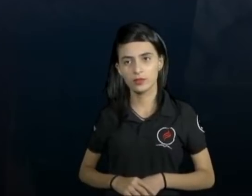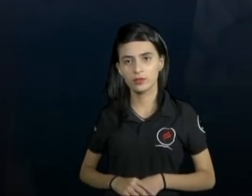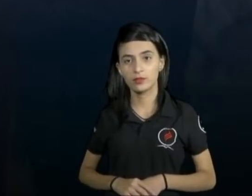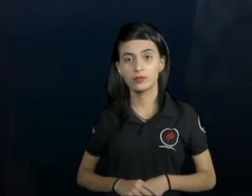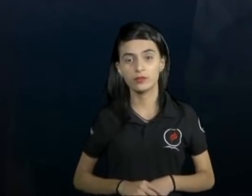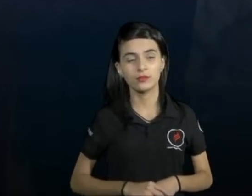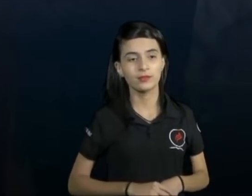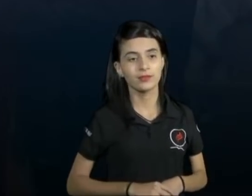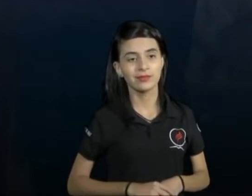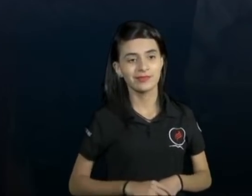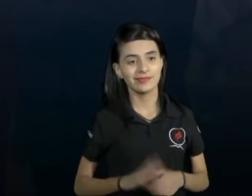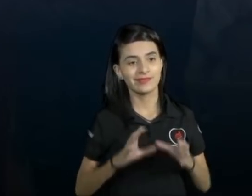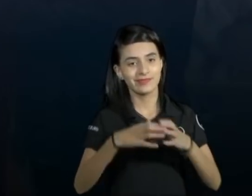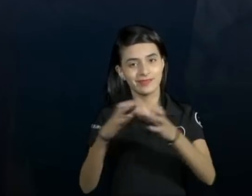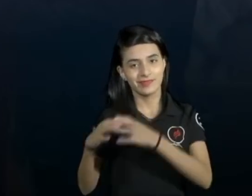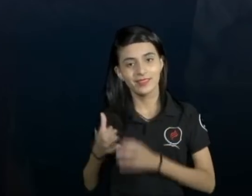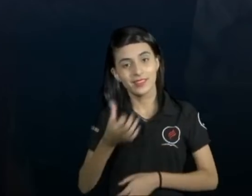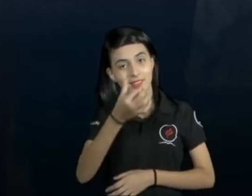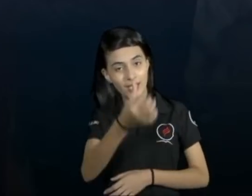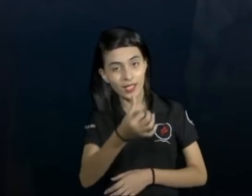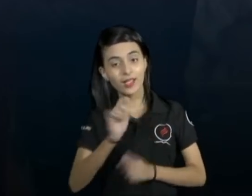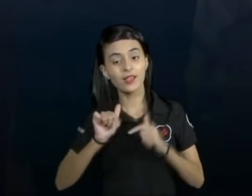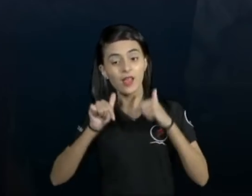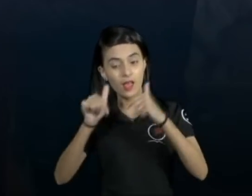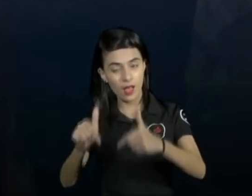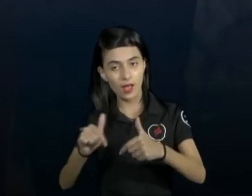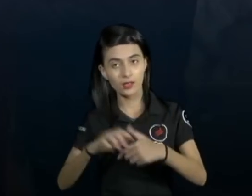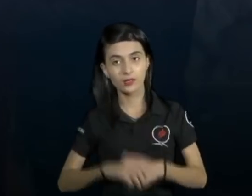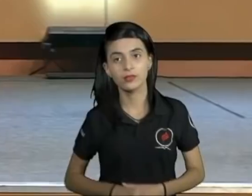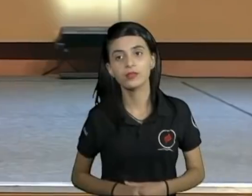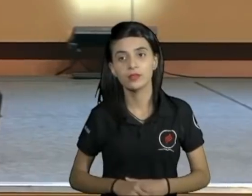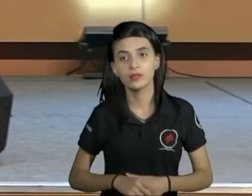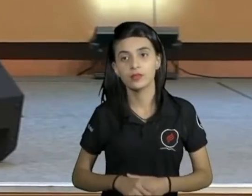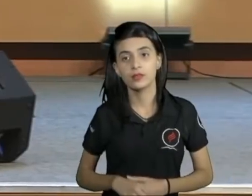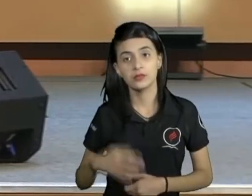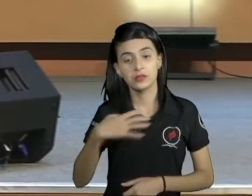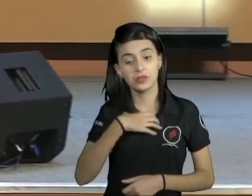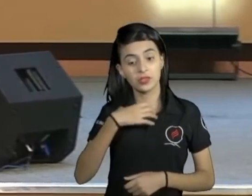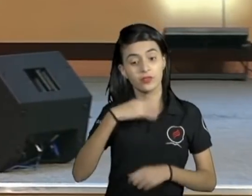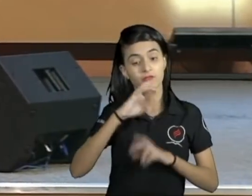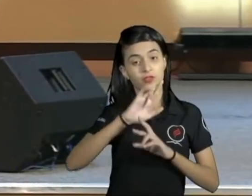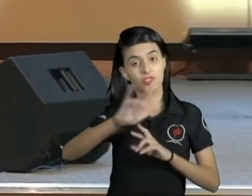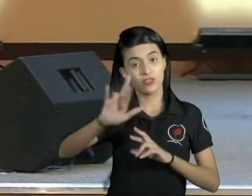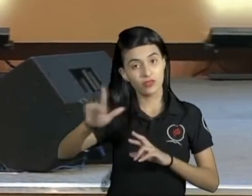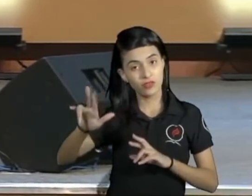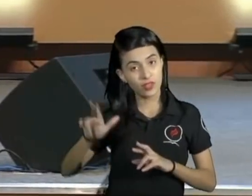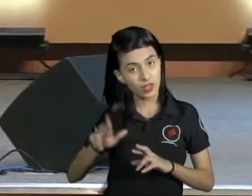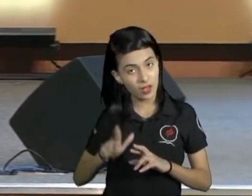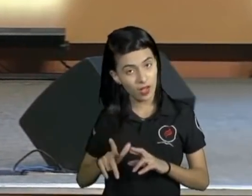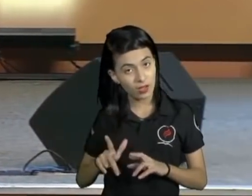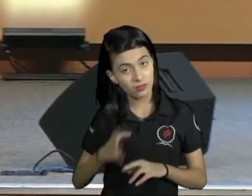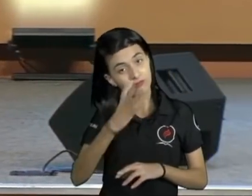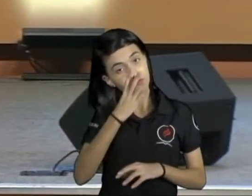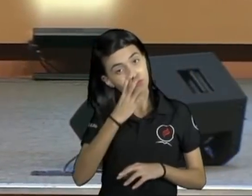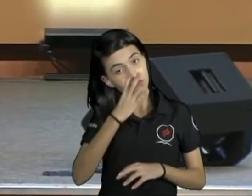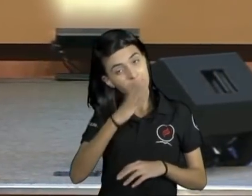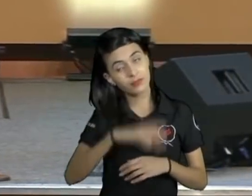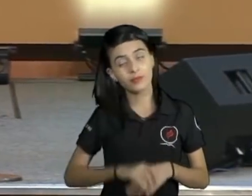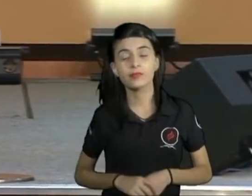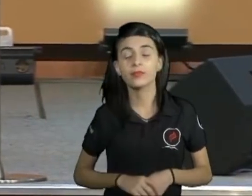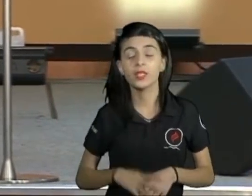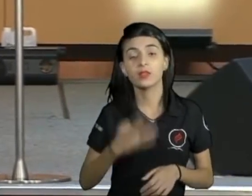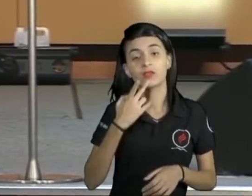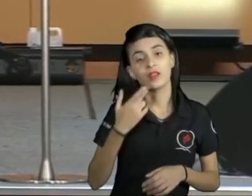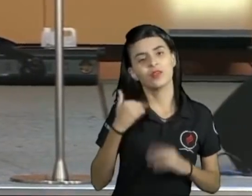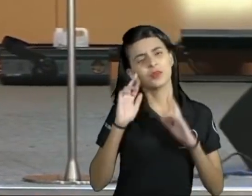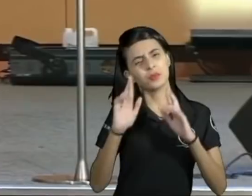e tem seis grupos aqui que reagem de formas diferentes a isso que eu Viu como